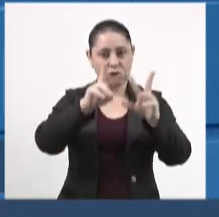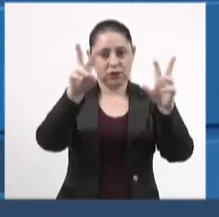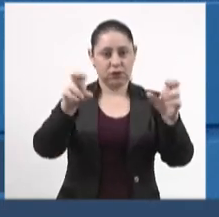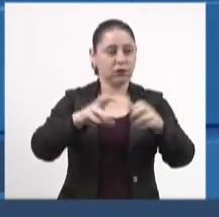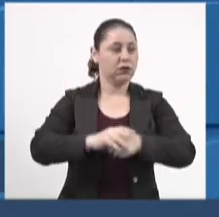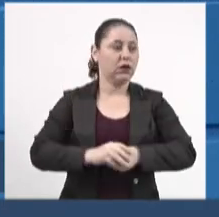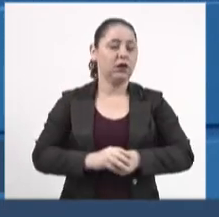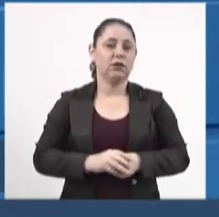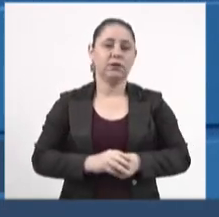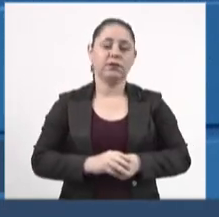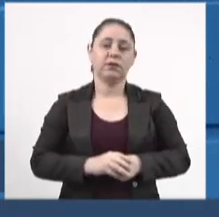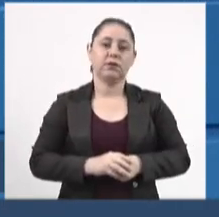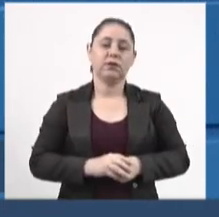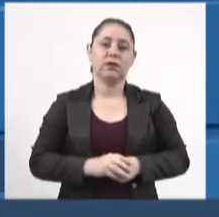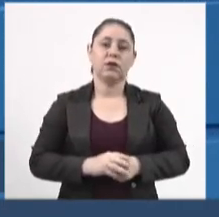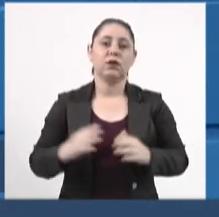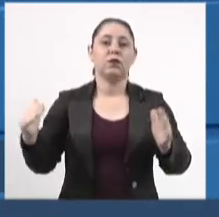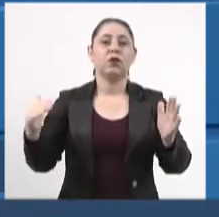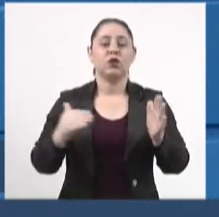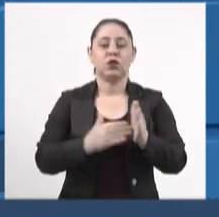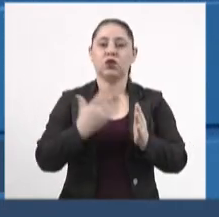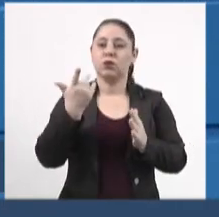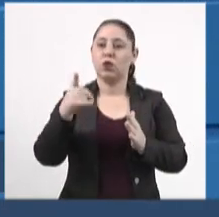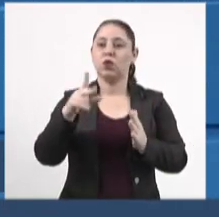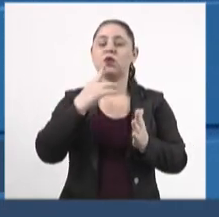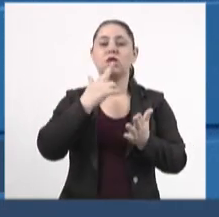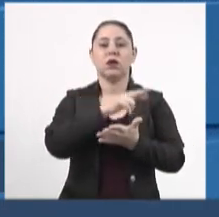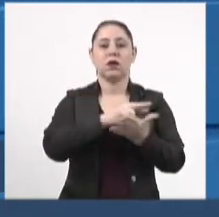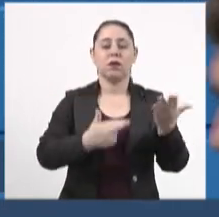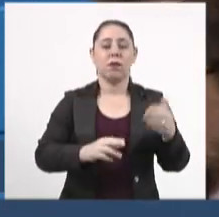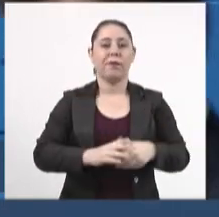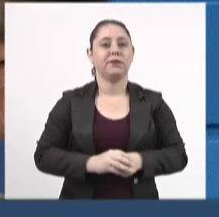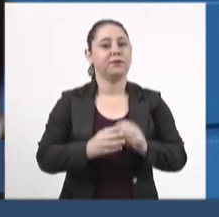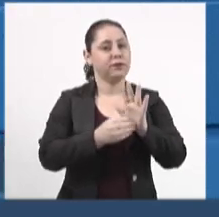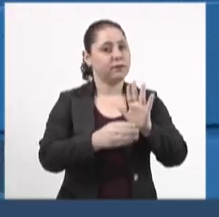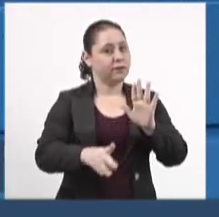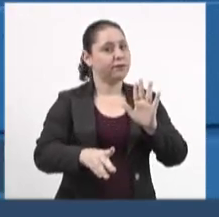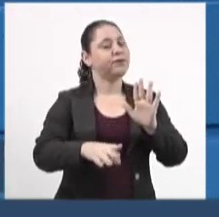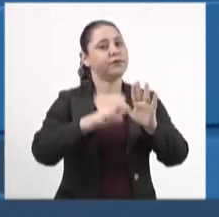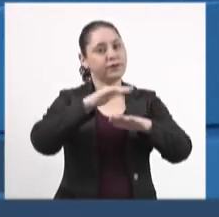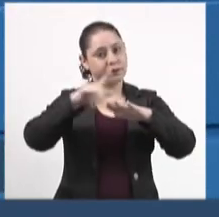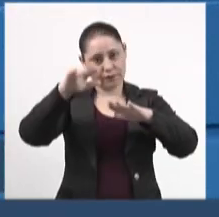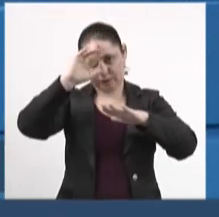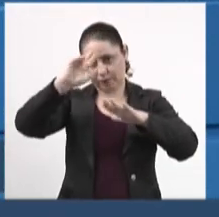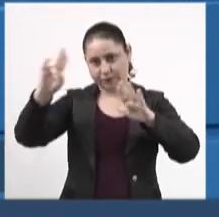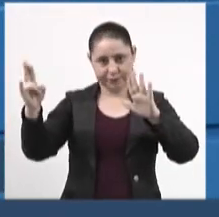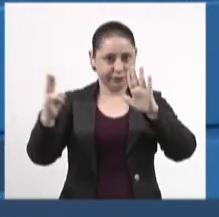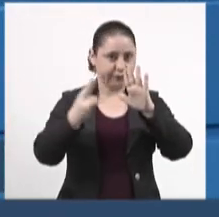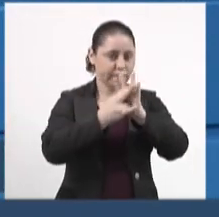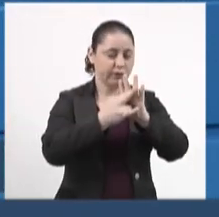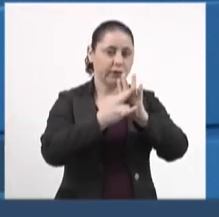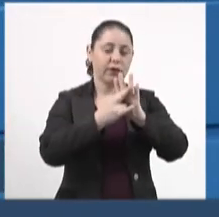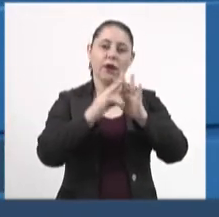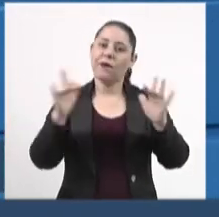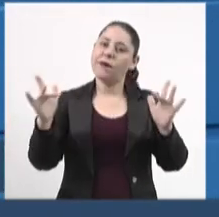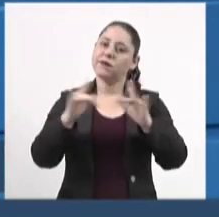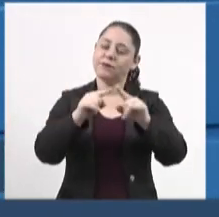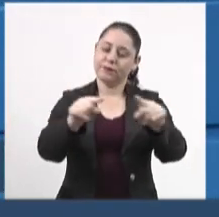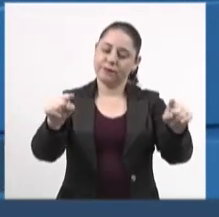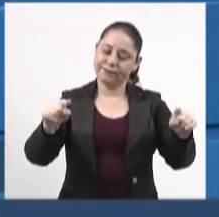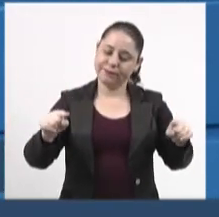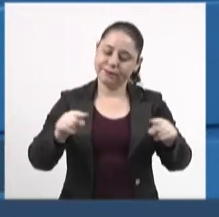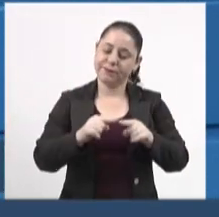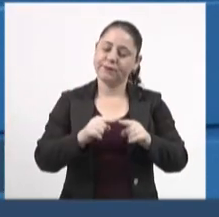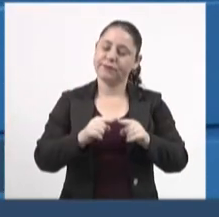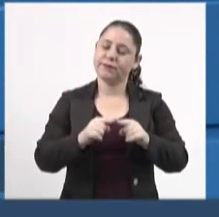Por último, senhor presidente, eu tenho outro requerimento. Eu indico à mesa, observadas as disposições regimentais e após ouvido o